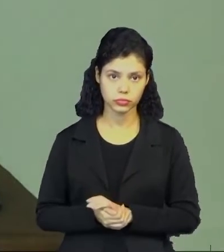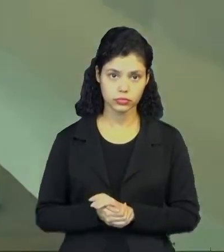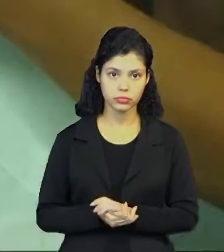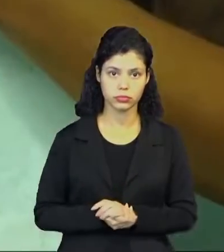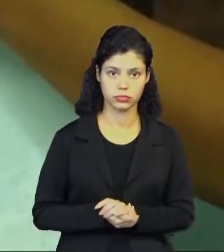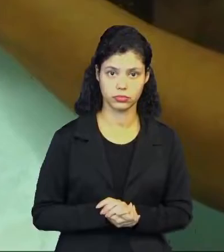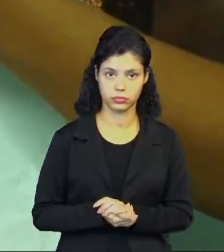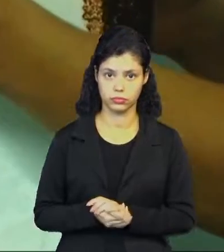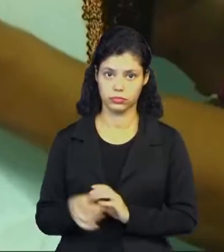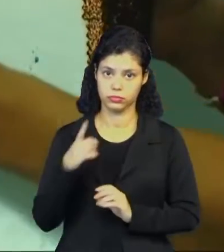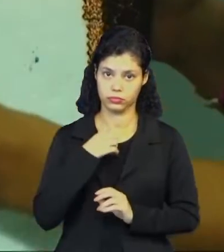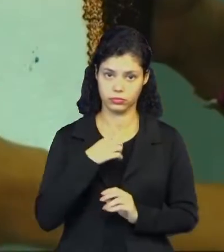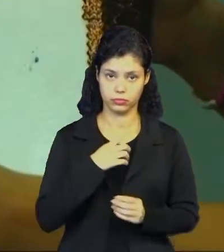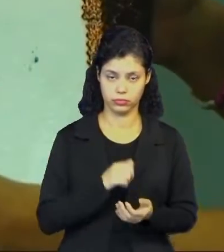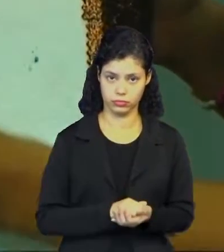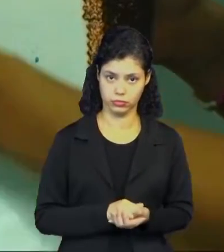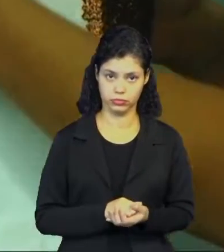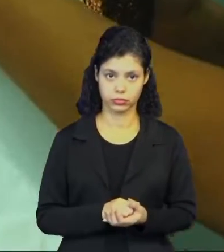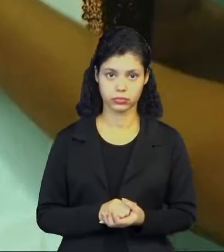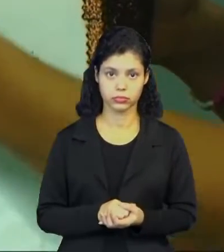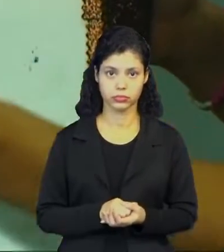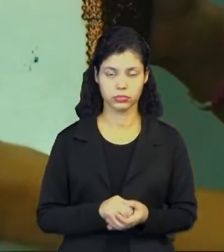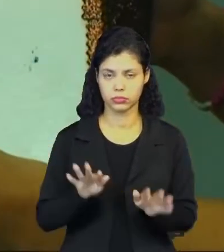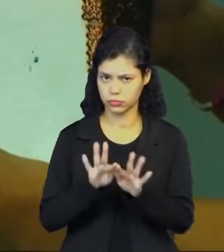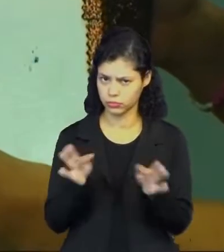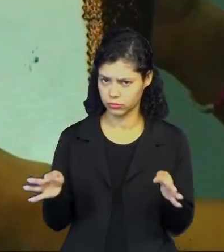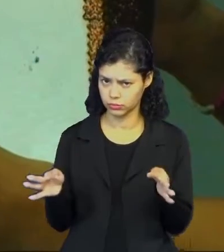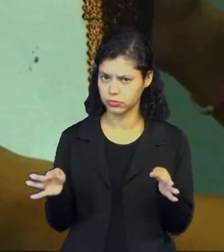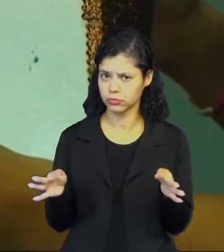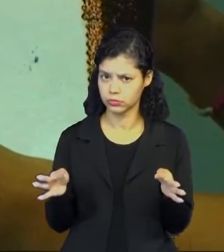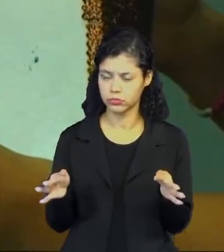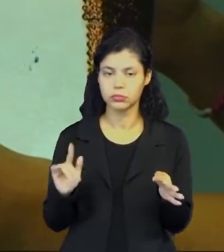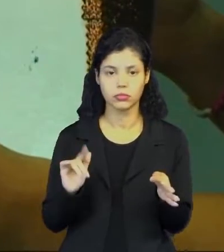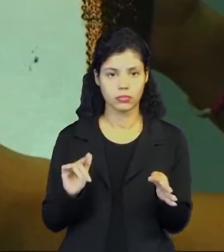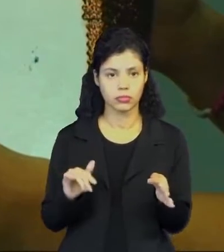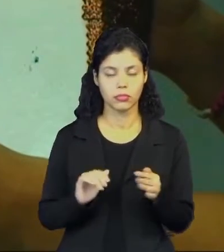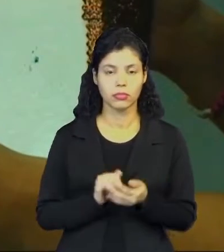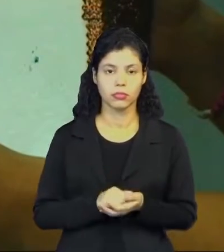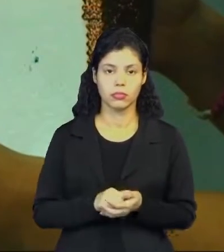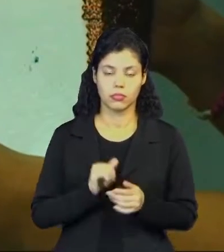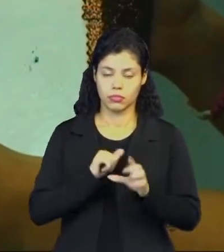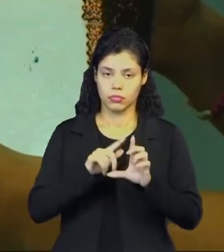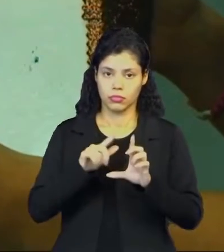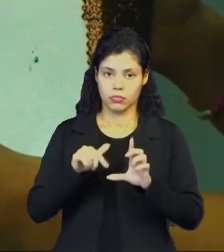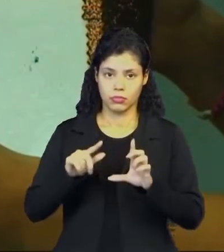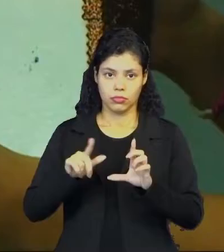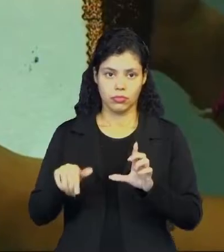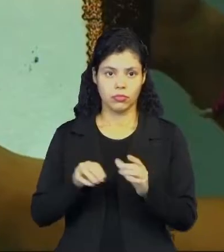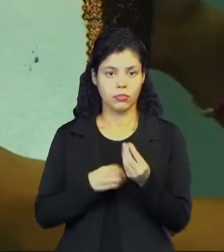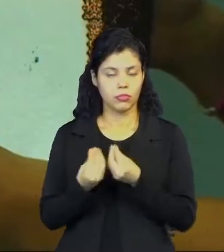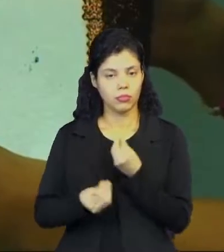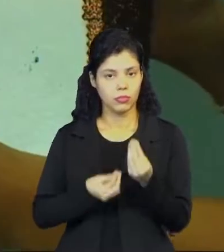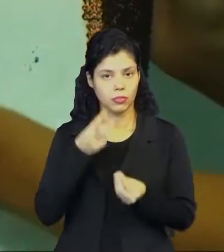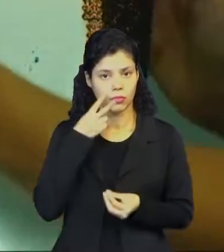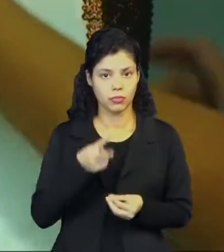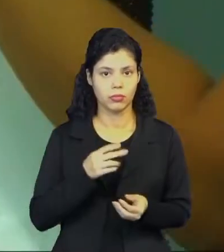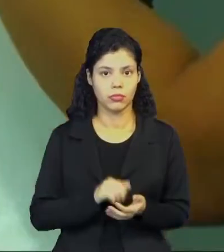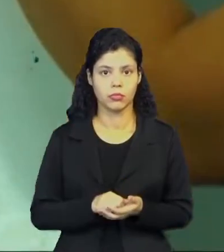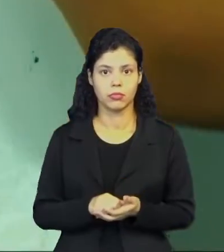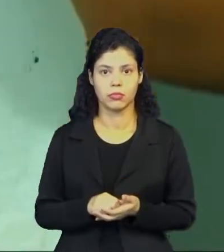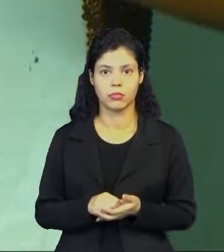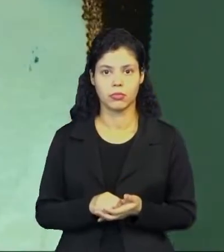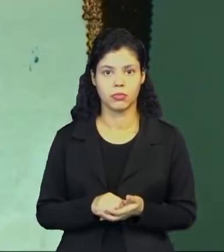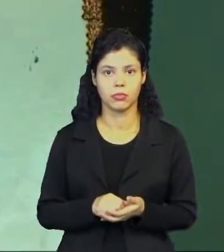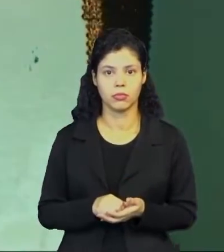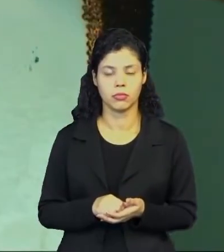vamos lá. Eu tenho uma tabela simples aqui, ó, tá? Eu fiz aquele gráfico colorido, como eu mostrei para vocês. E volta aqui